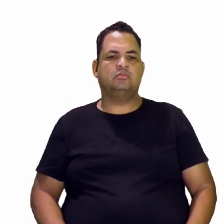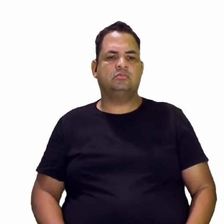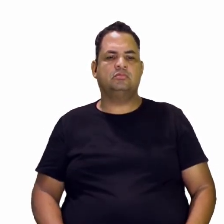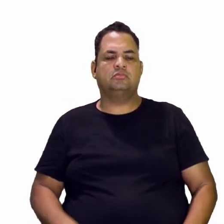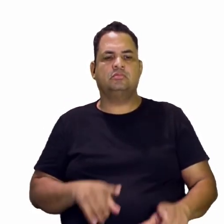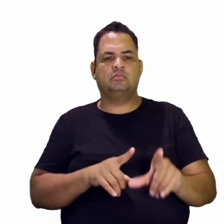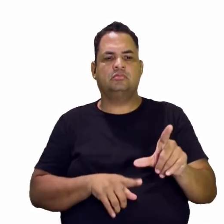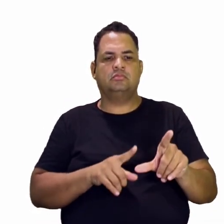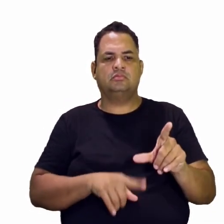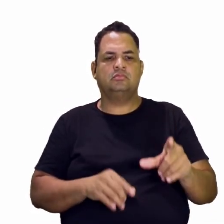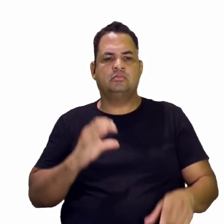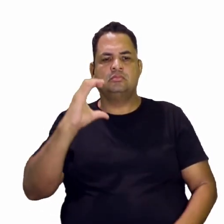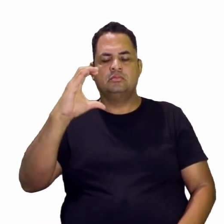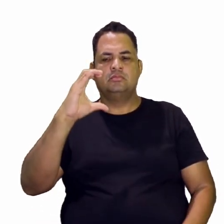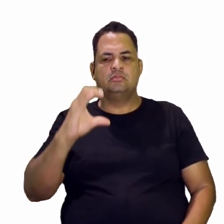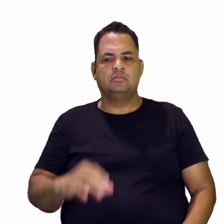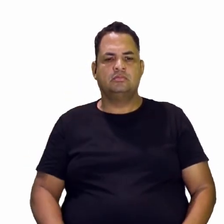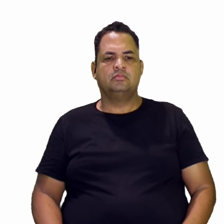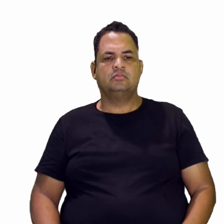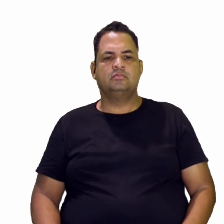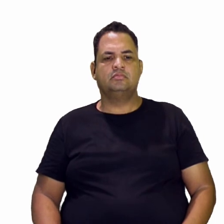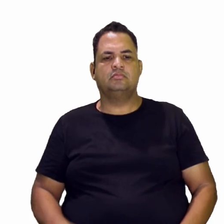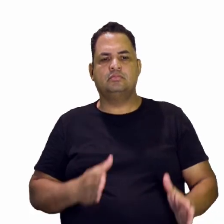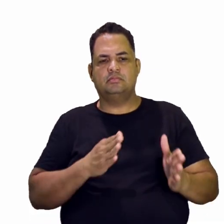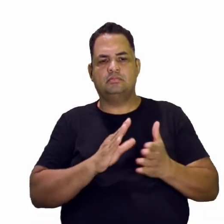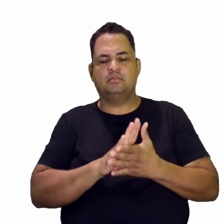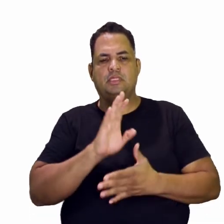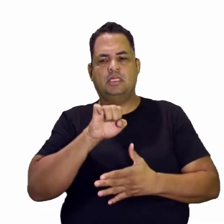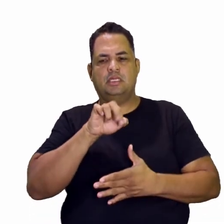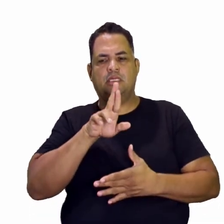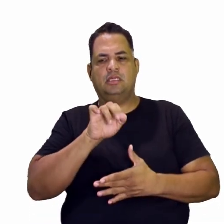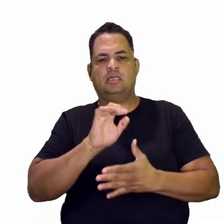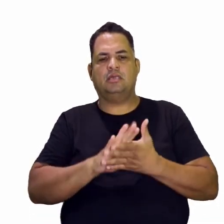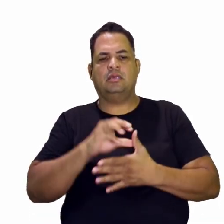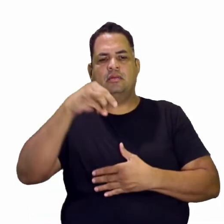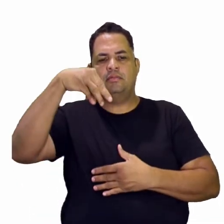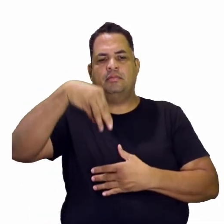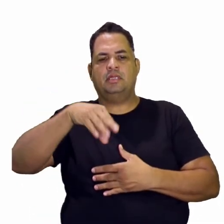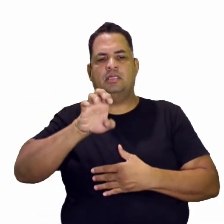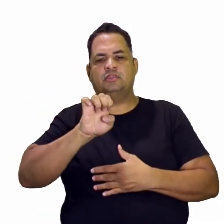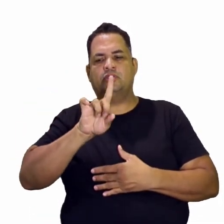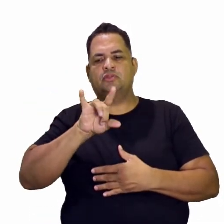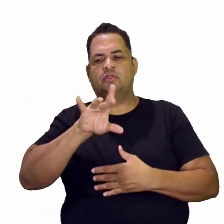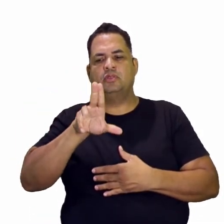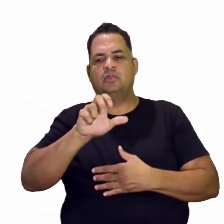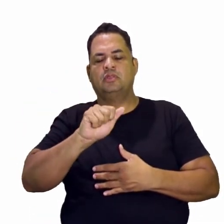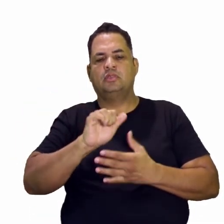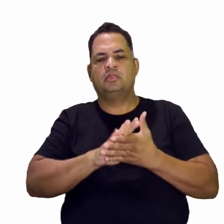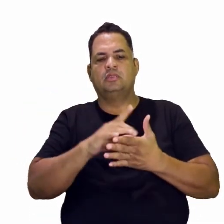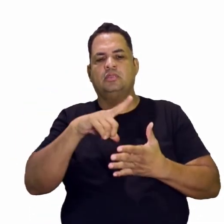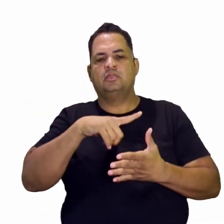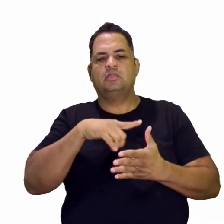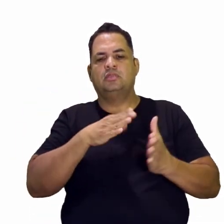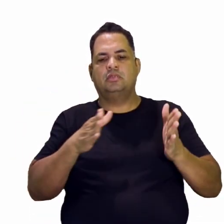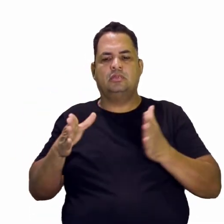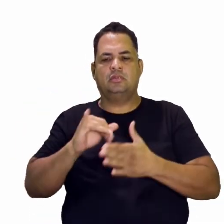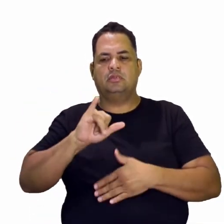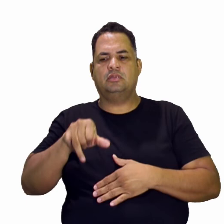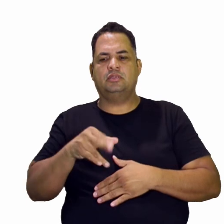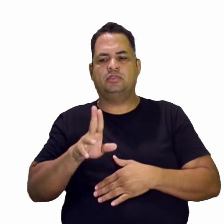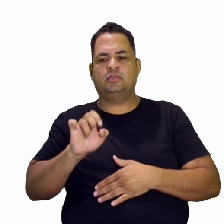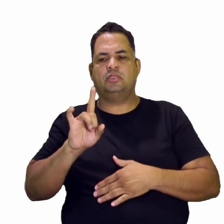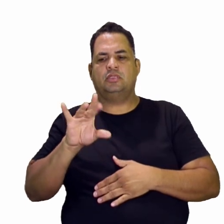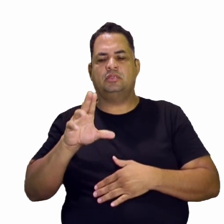a nossa letra C, que é a era mesozoica, justamente onde temos esse período jurássico aí, com